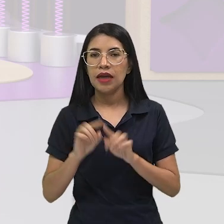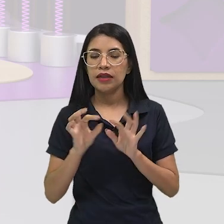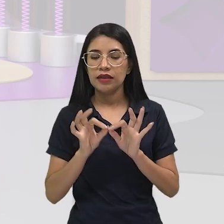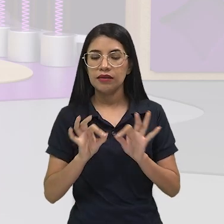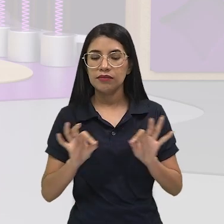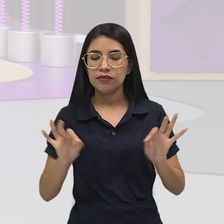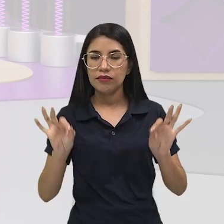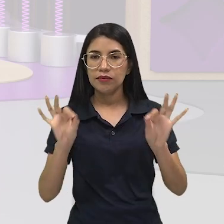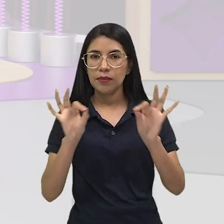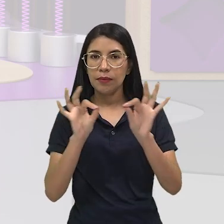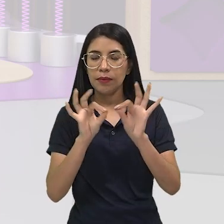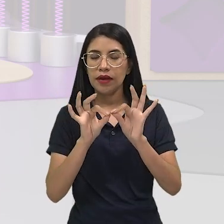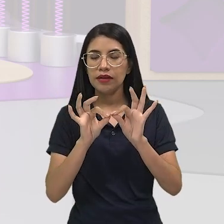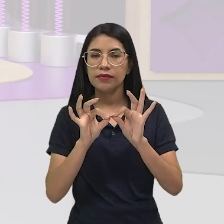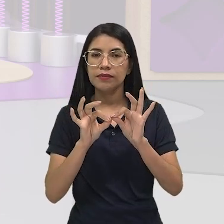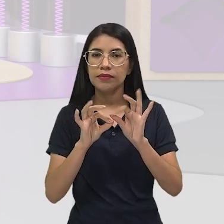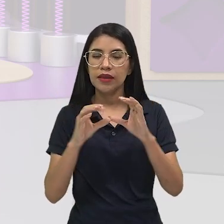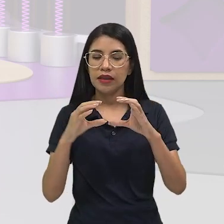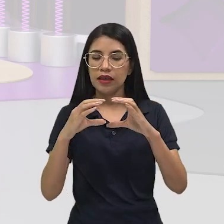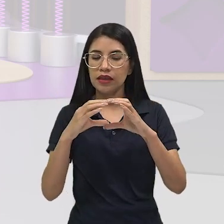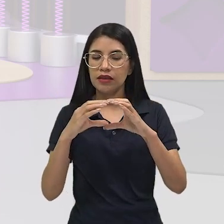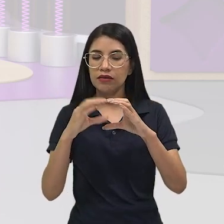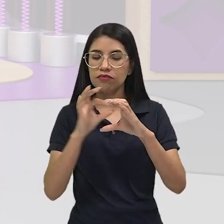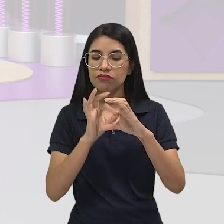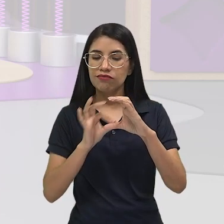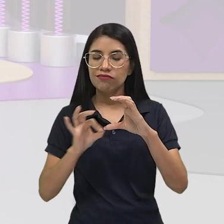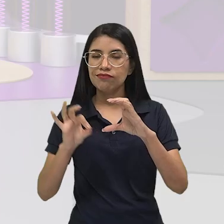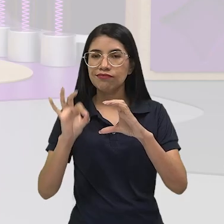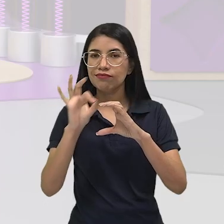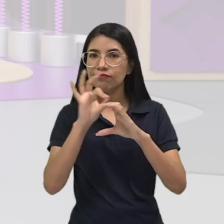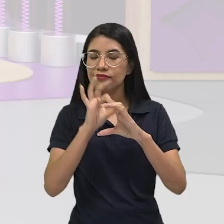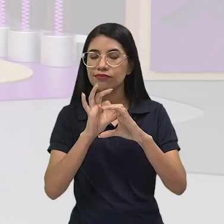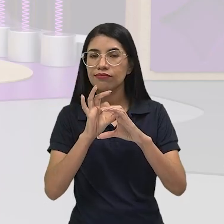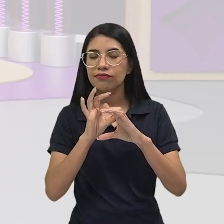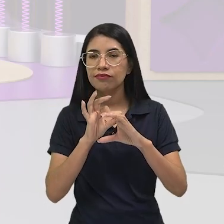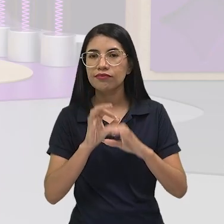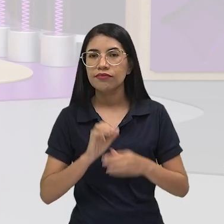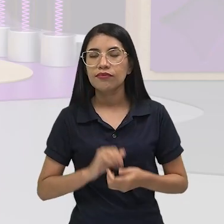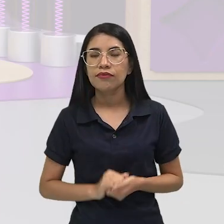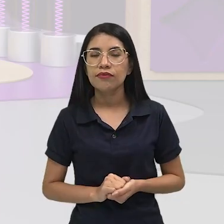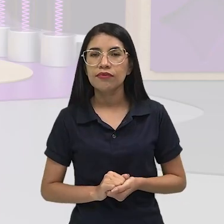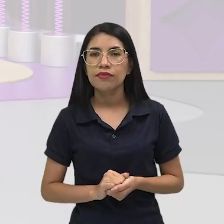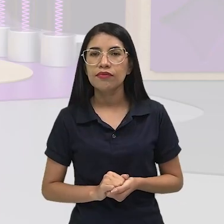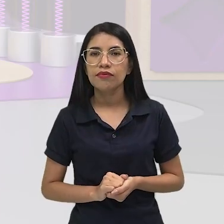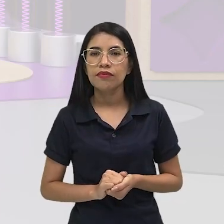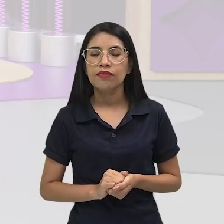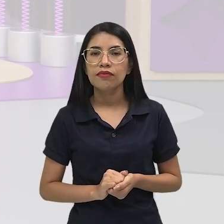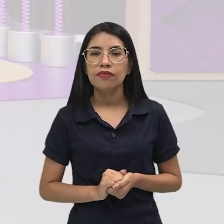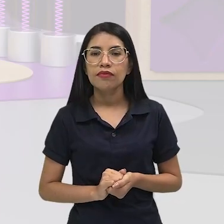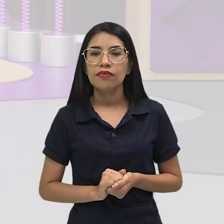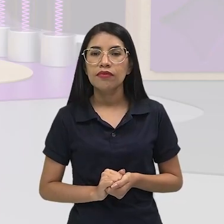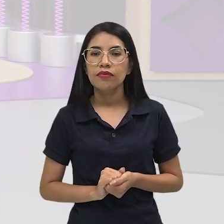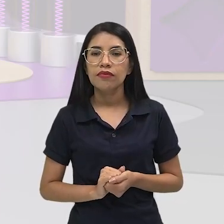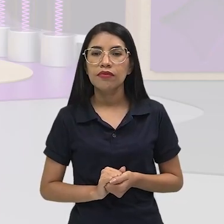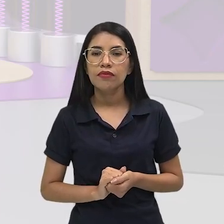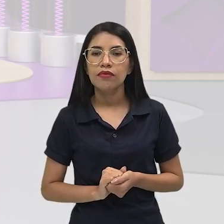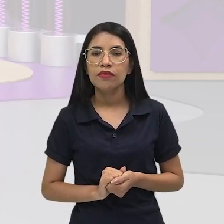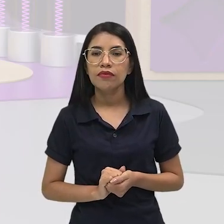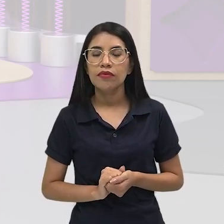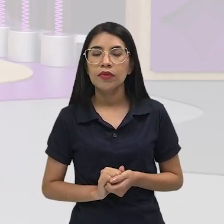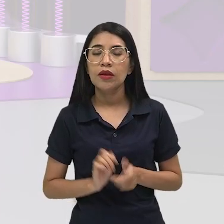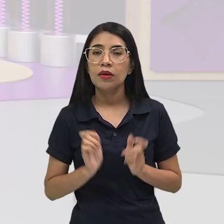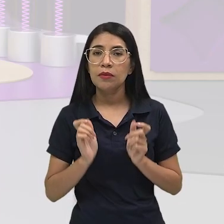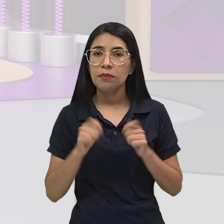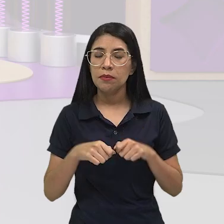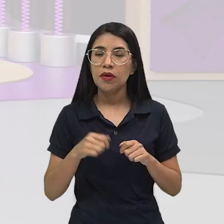colado em forma de volta. Se ele está colado em forma de volta, se ele é um segmento, eu posso saber qual